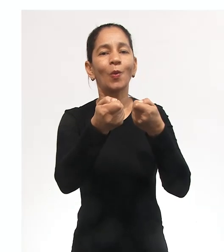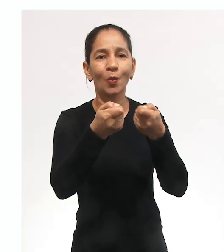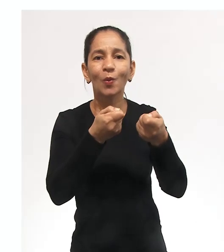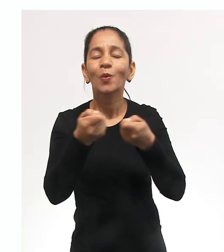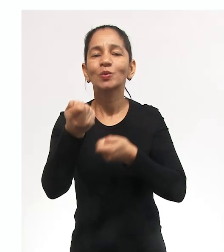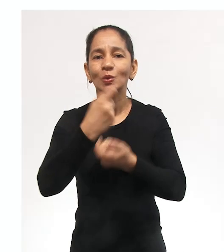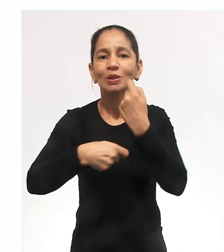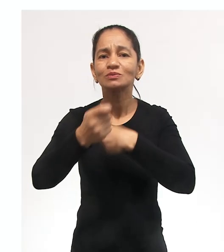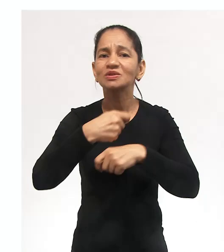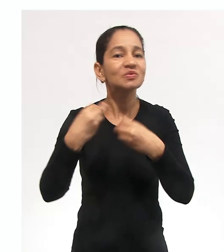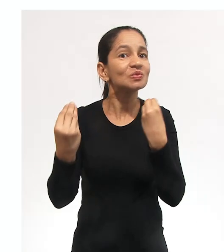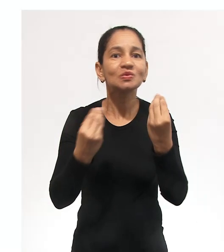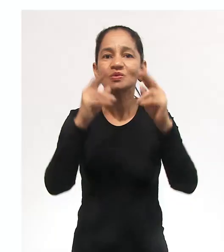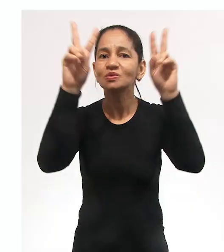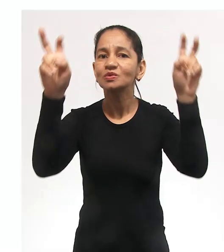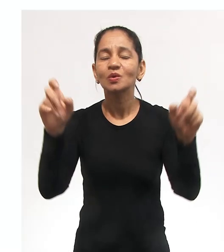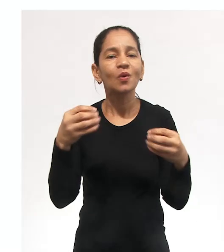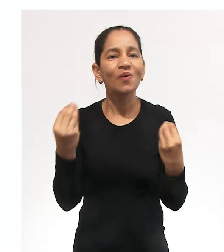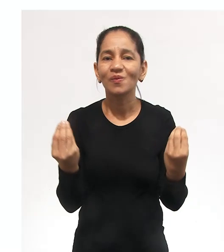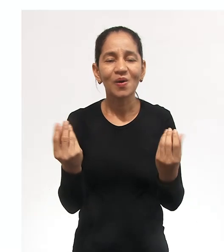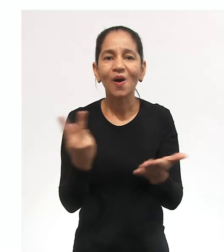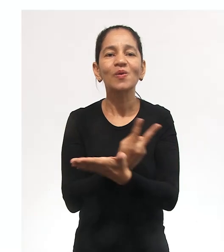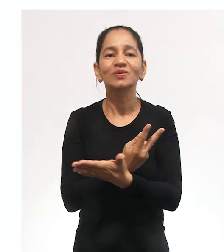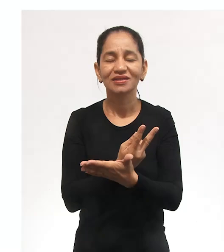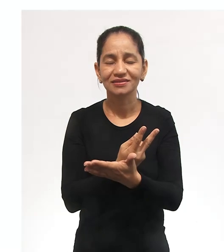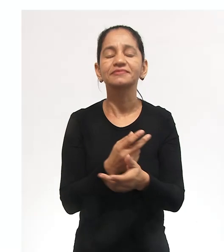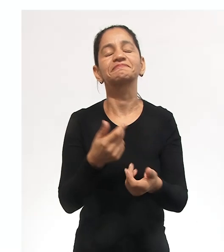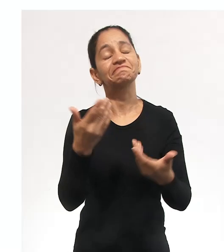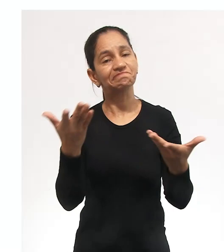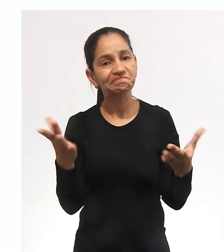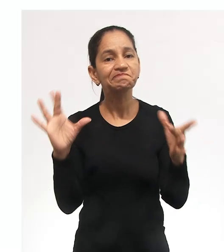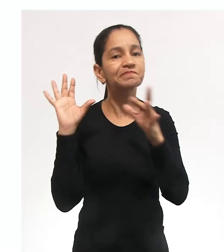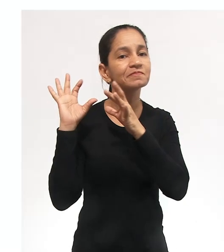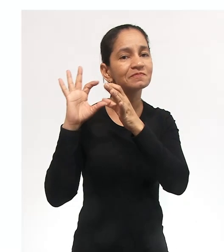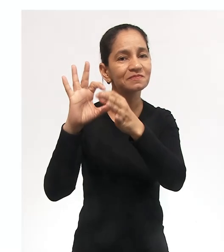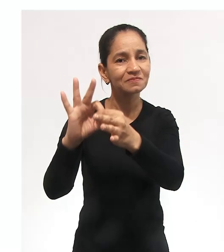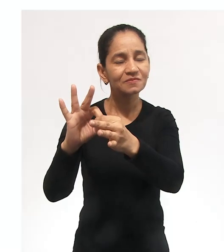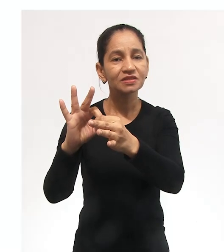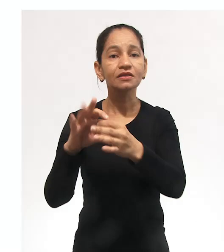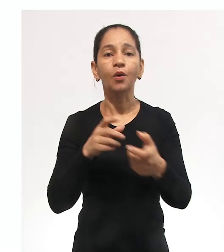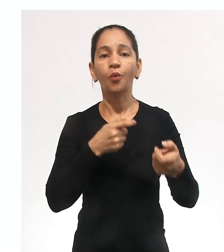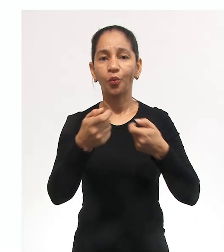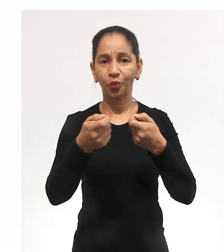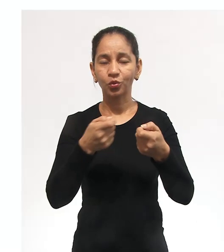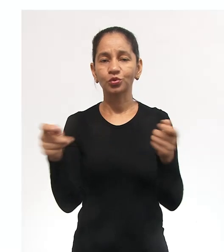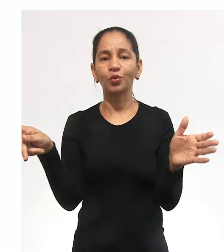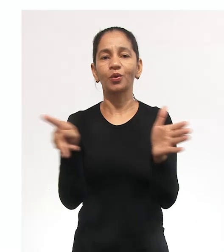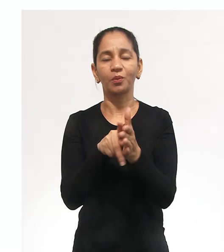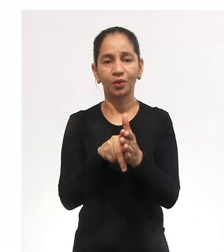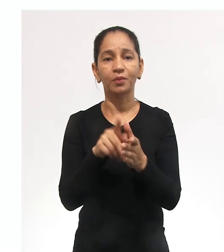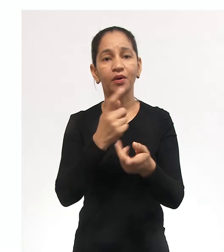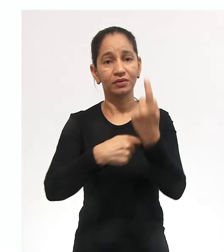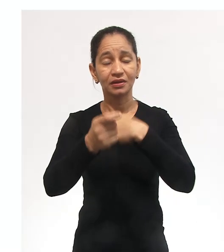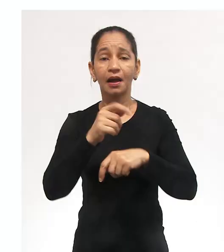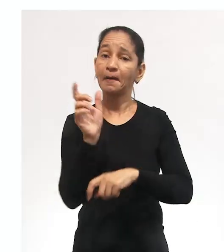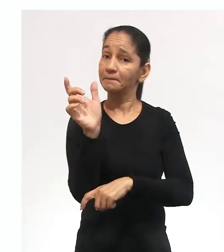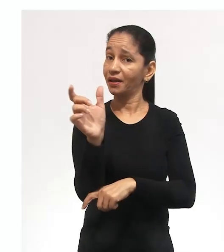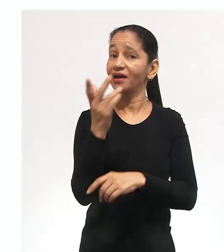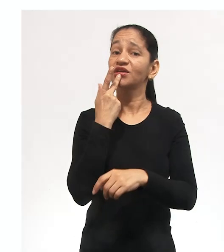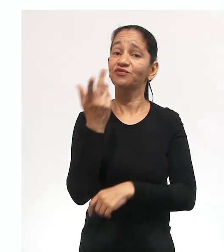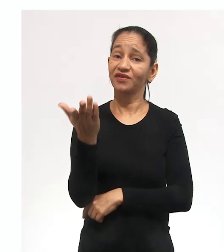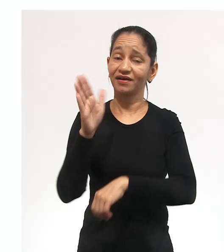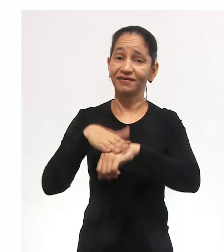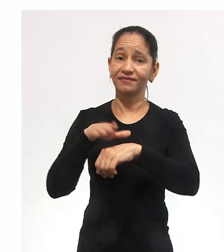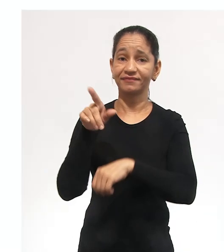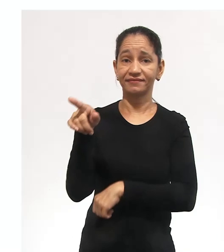fica onde nisso, né? Então vamos dar alguns exemplos para vocês, né, e trazer esse contexto. O próprio controle, né, como a própria palavra nos diz, né, é